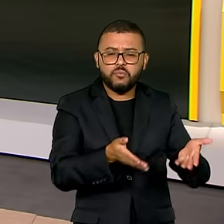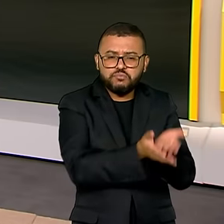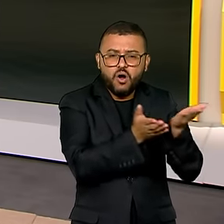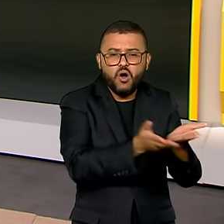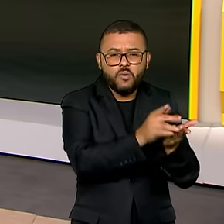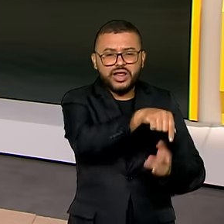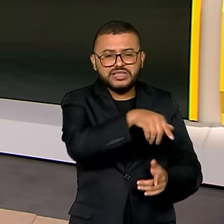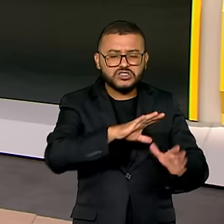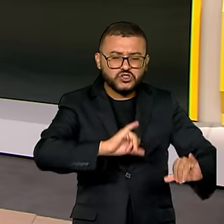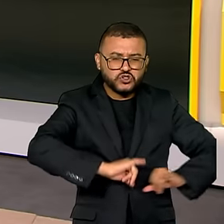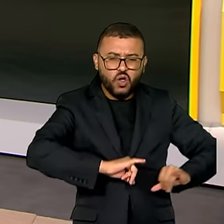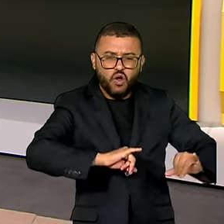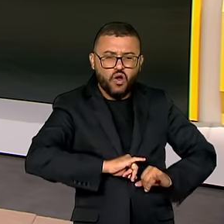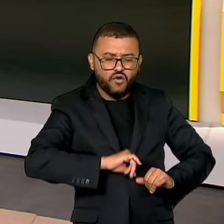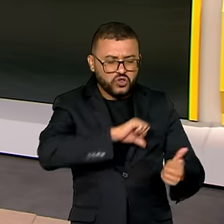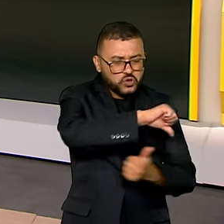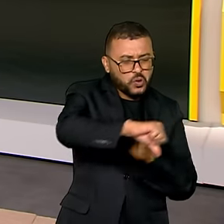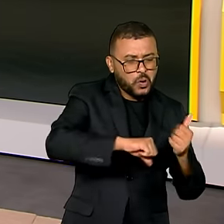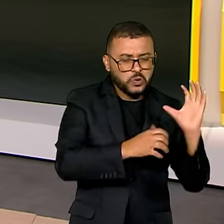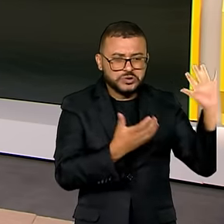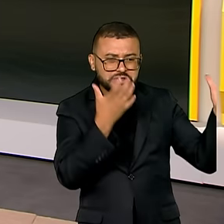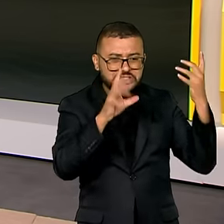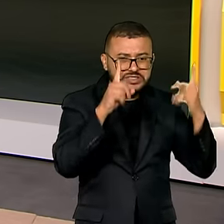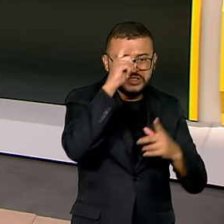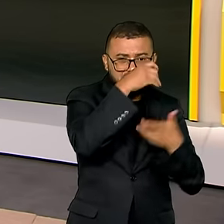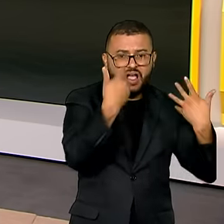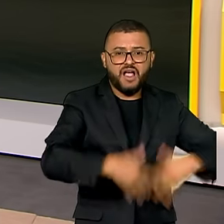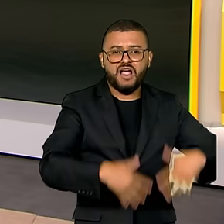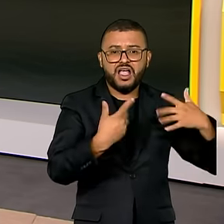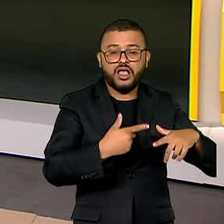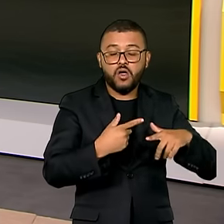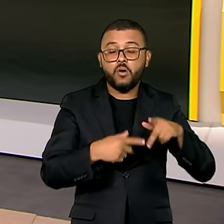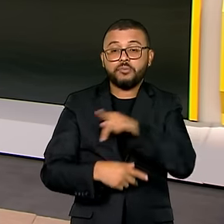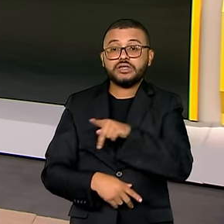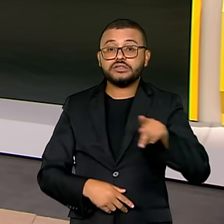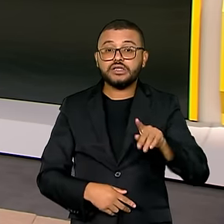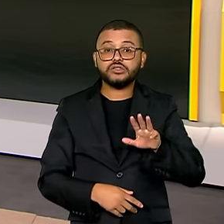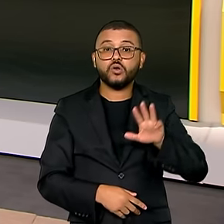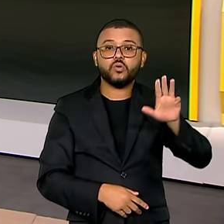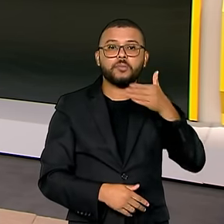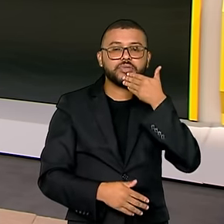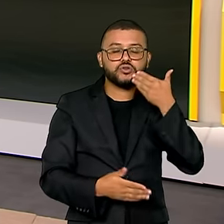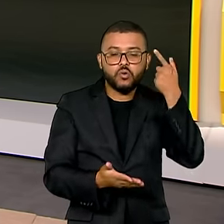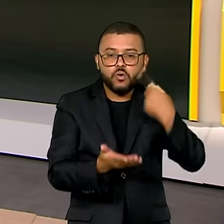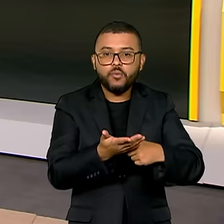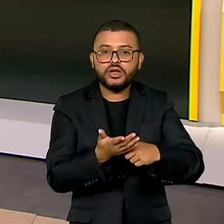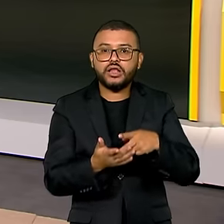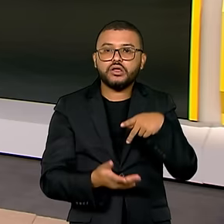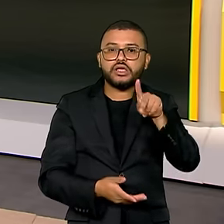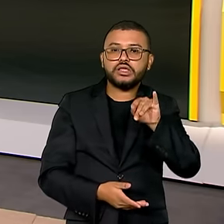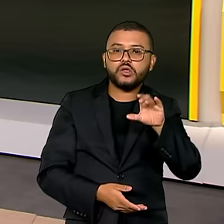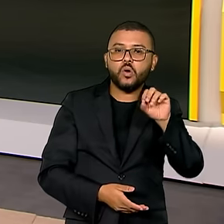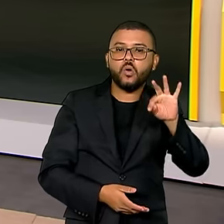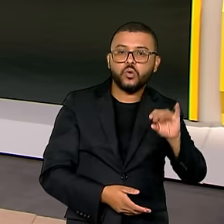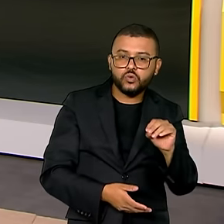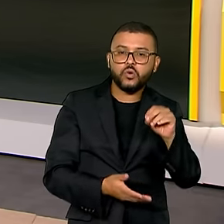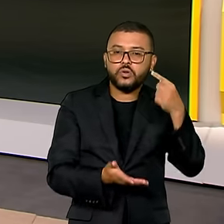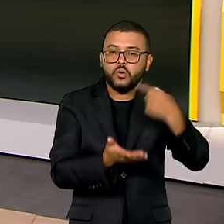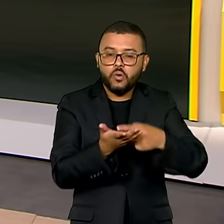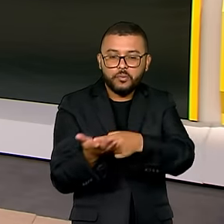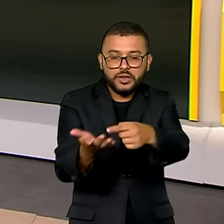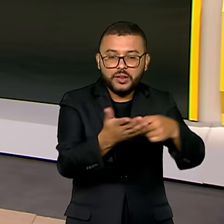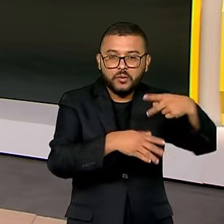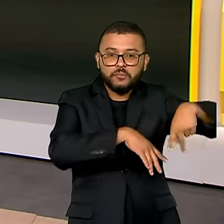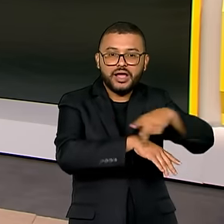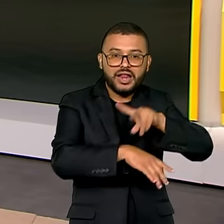com as consequências das mudanças climáticas. O presidente também cobrou a implementação do Protocolo de Kyoto, assinado pelos